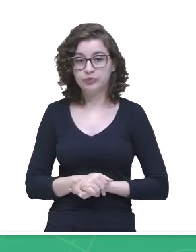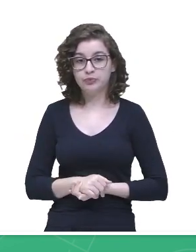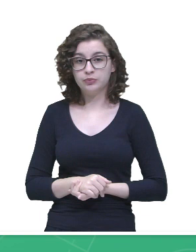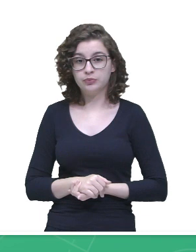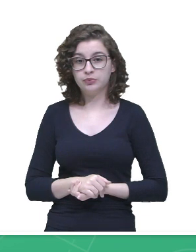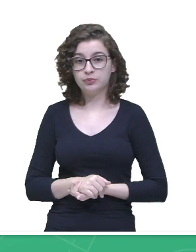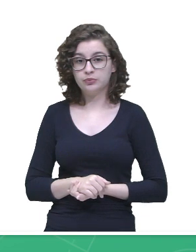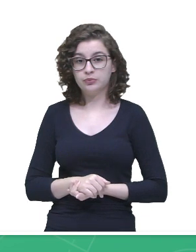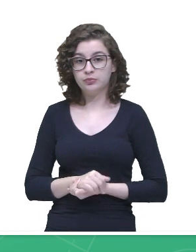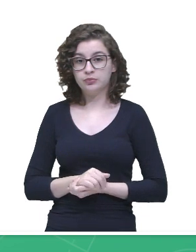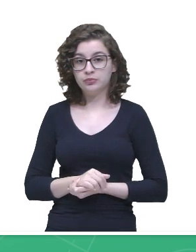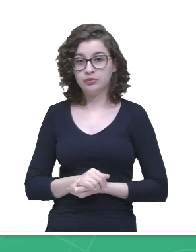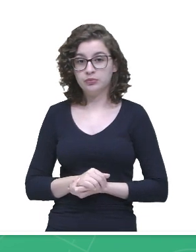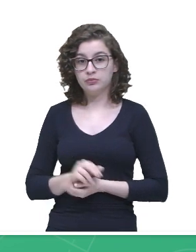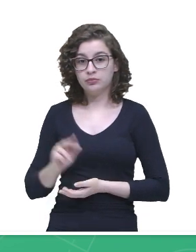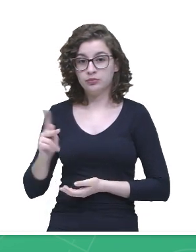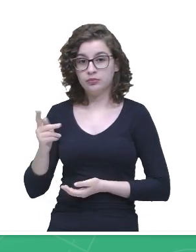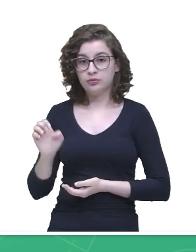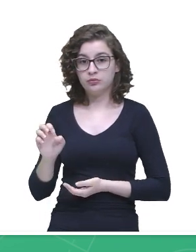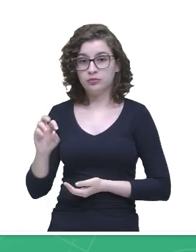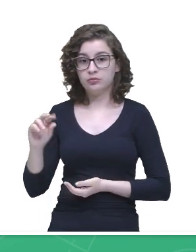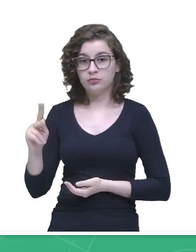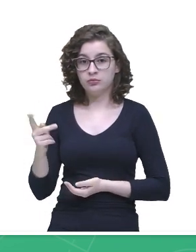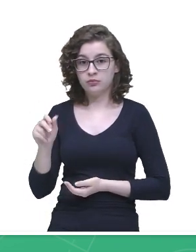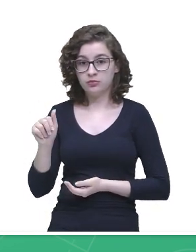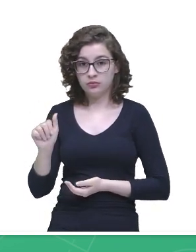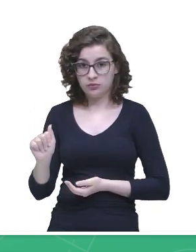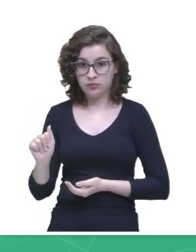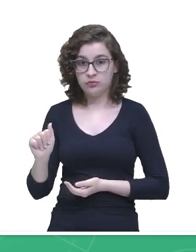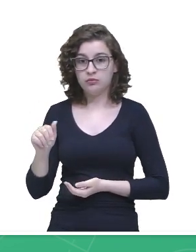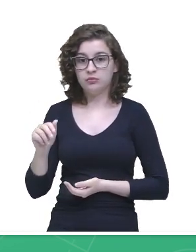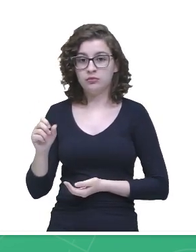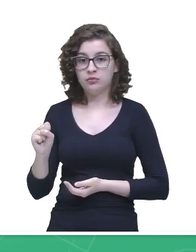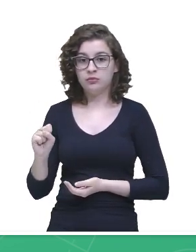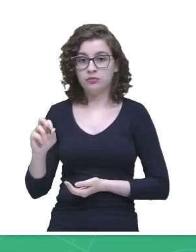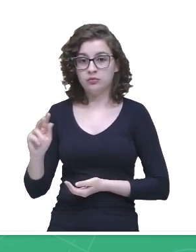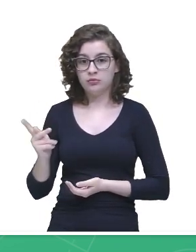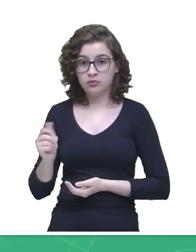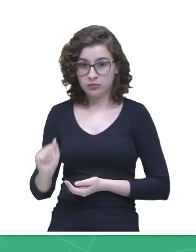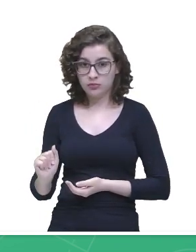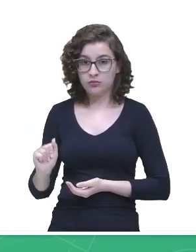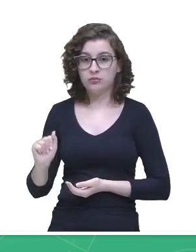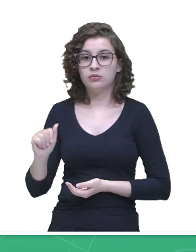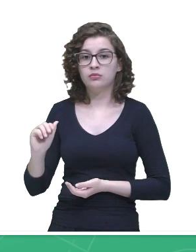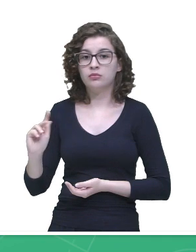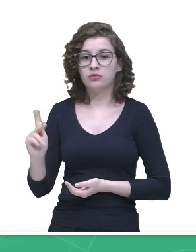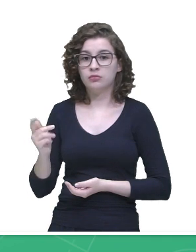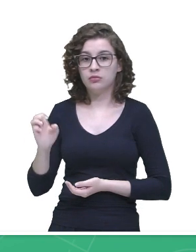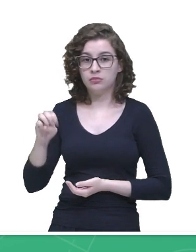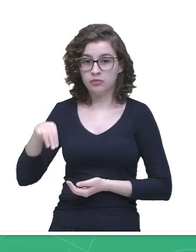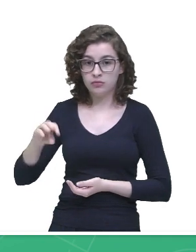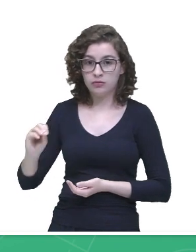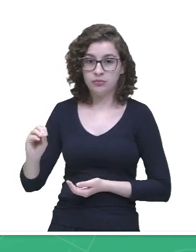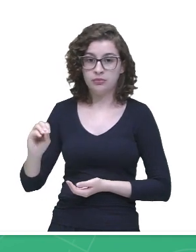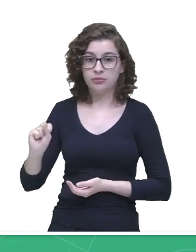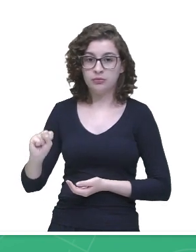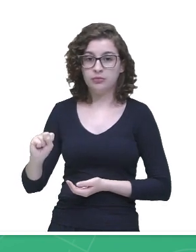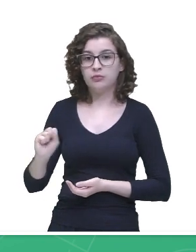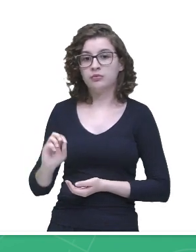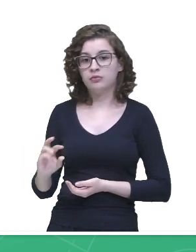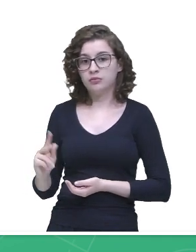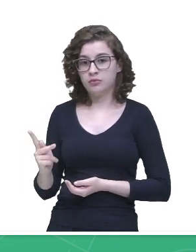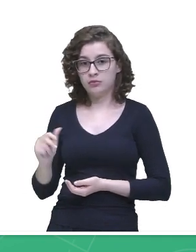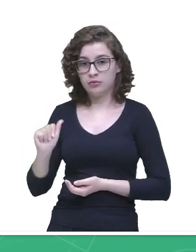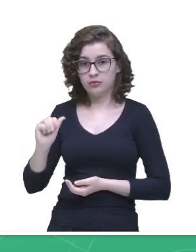he, tu has, él ha, nosotros hemos, vosotros